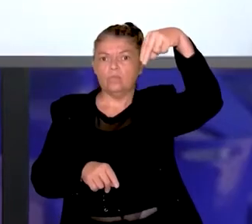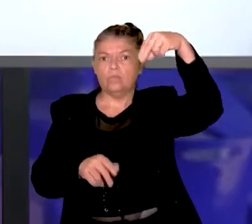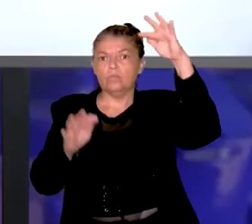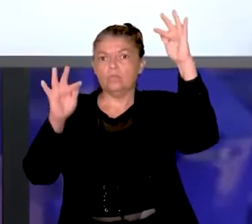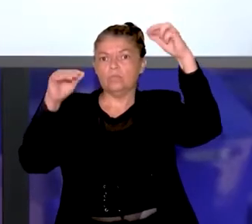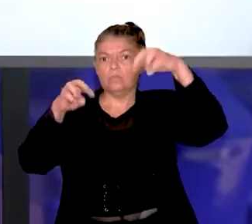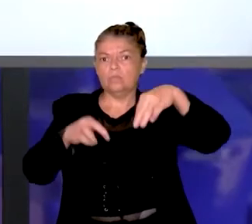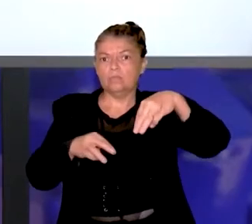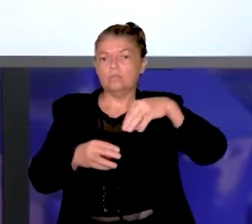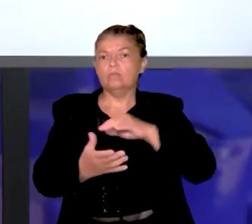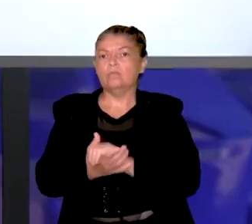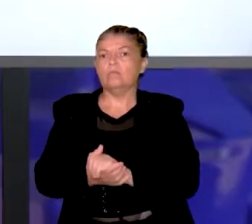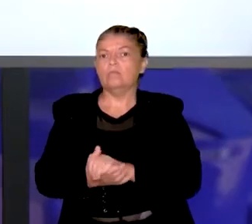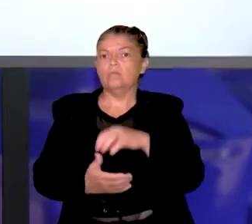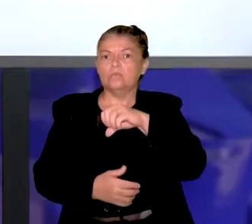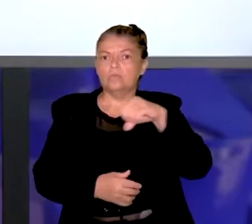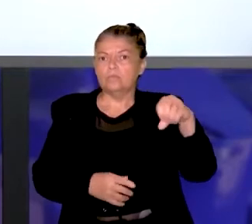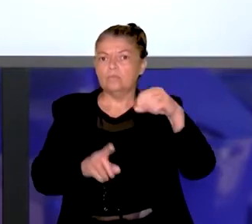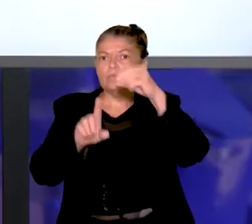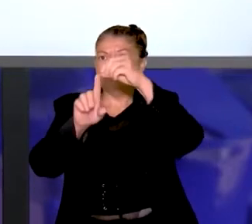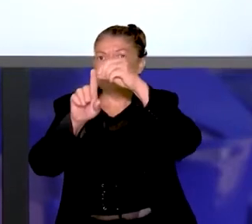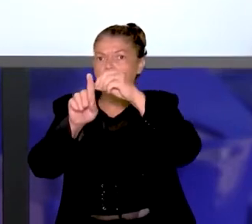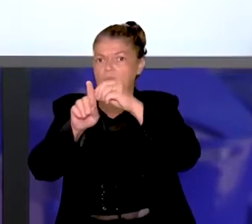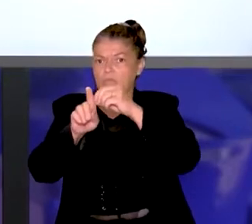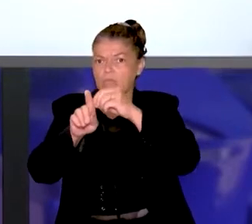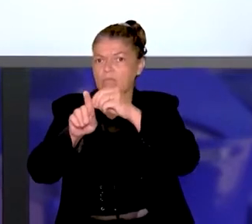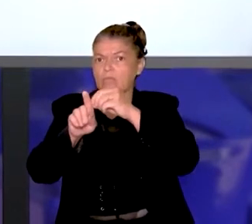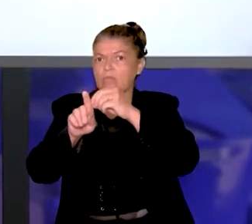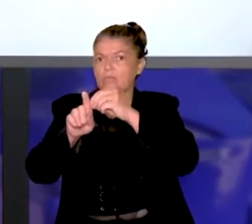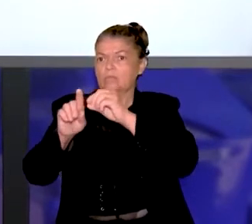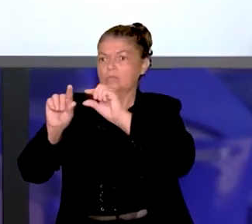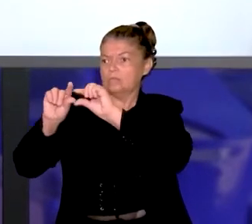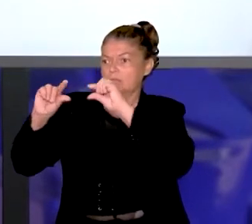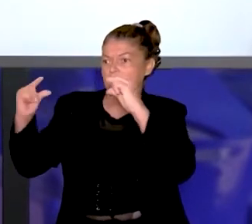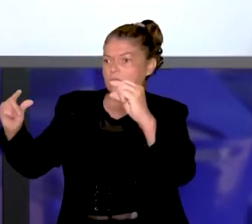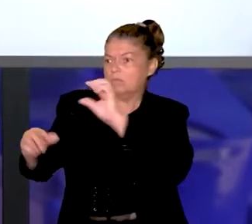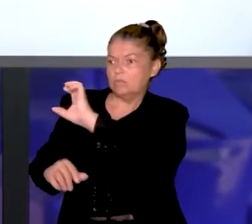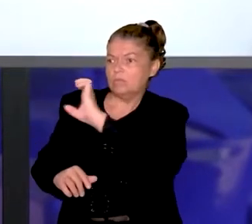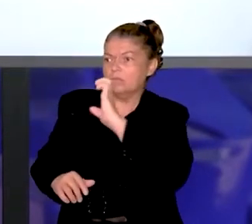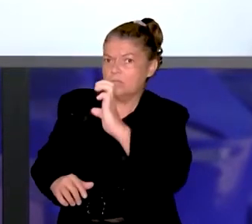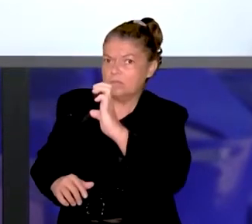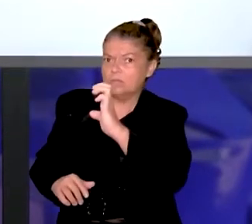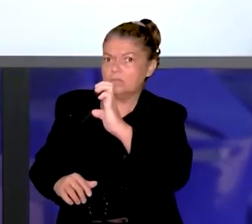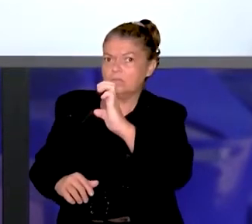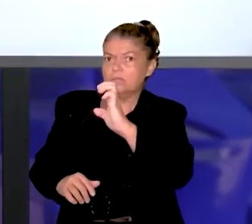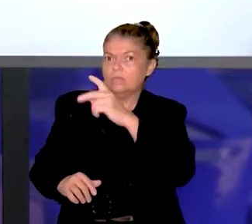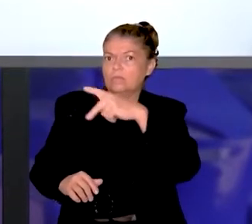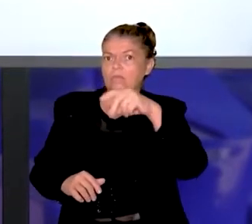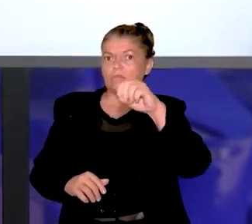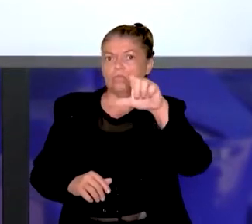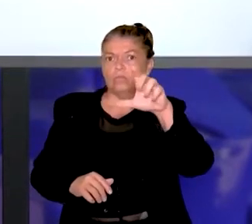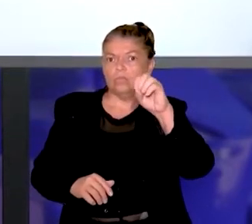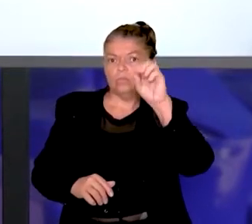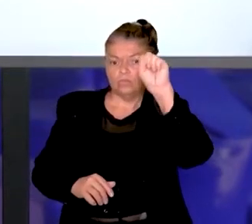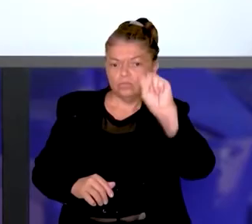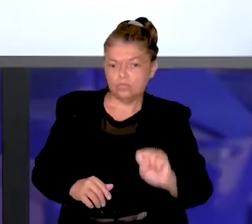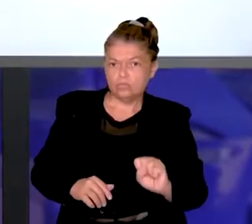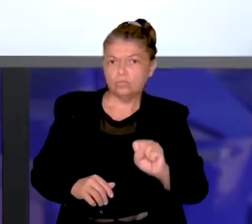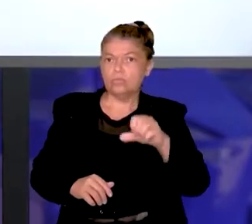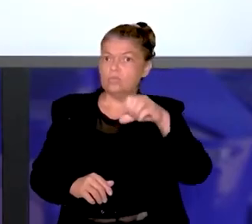graus de latitude norte. Da mesma forma, da linha do Equador para o Polo Sul, são 90 linhas